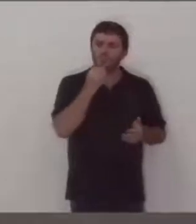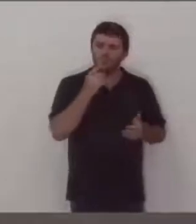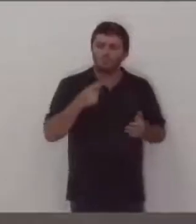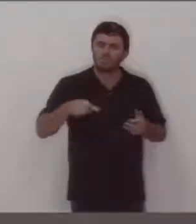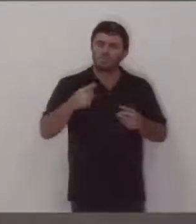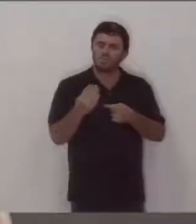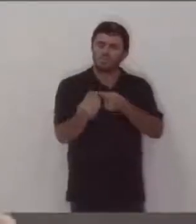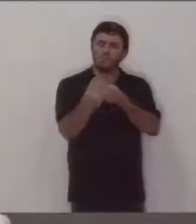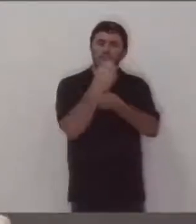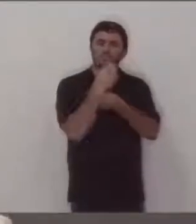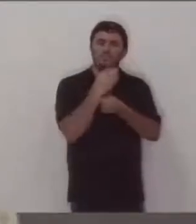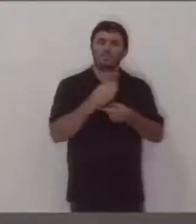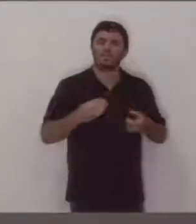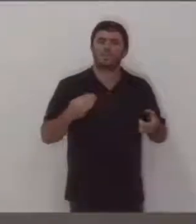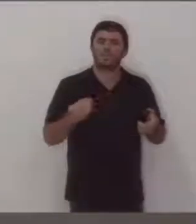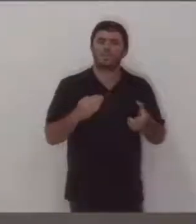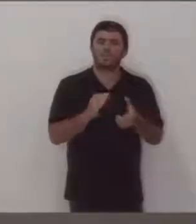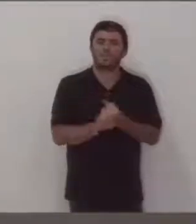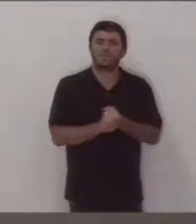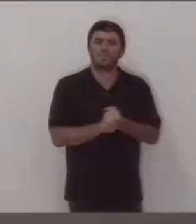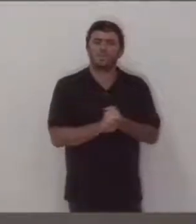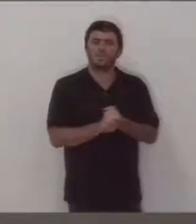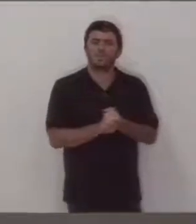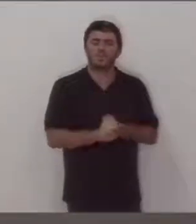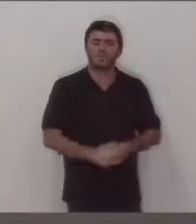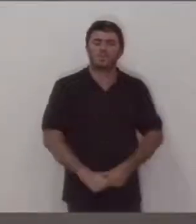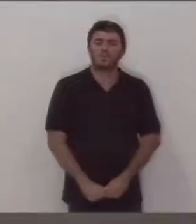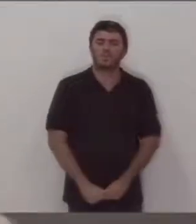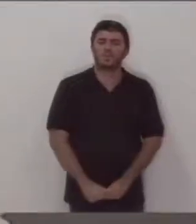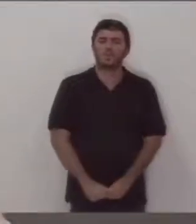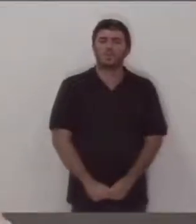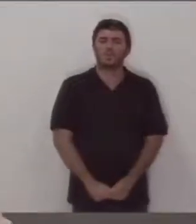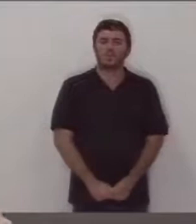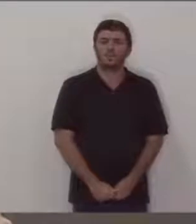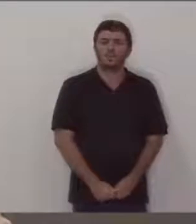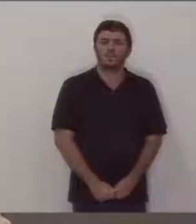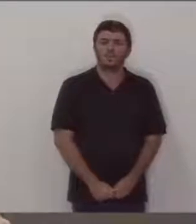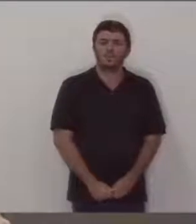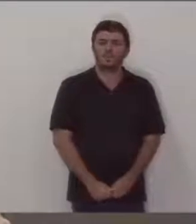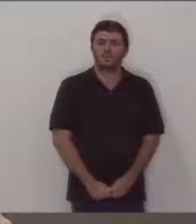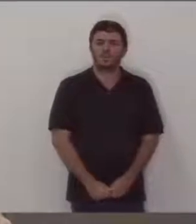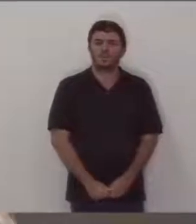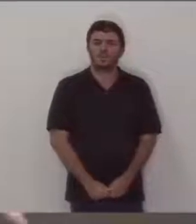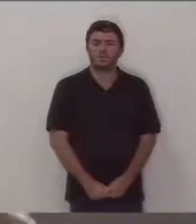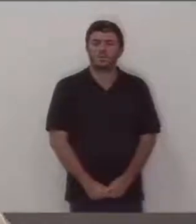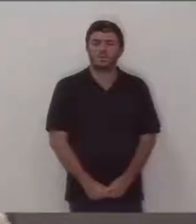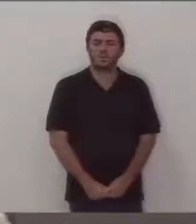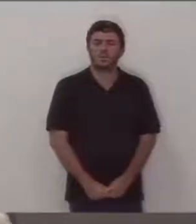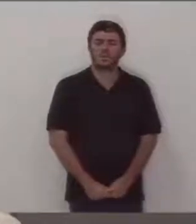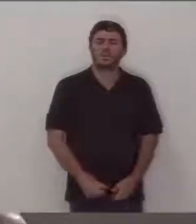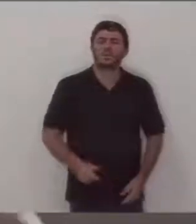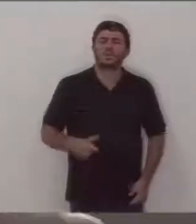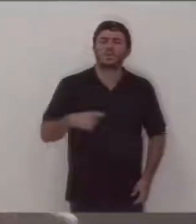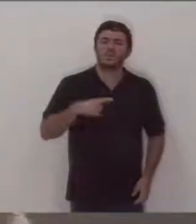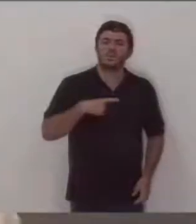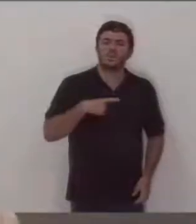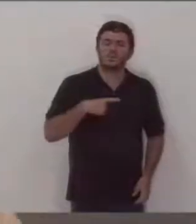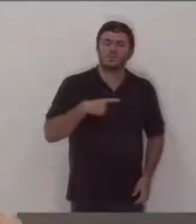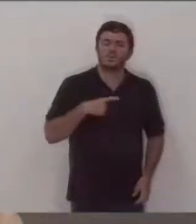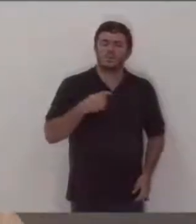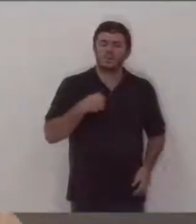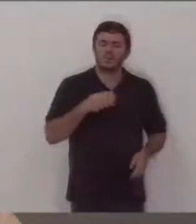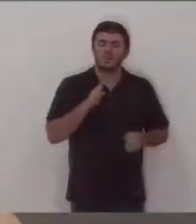na parte da capela, e cada 10 pessoas, 8,